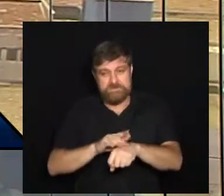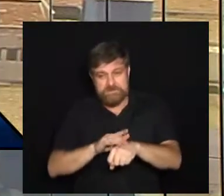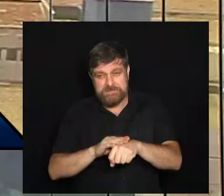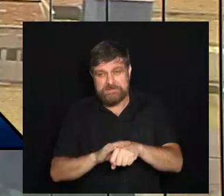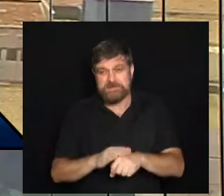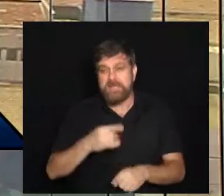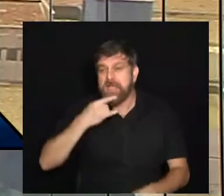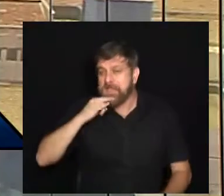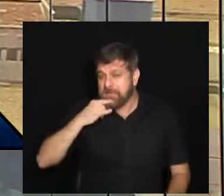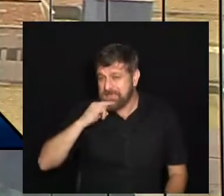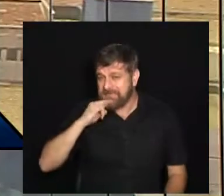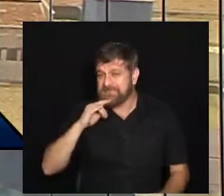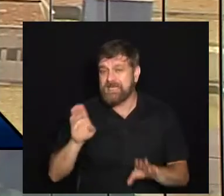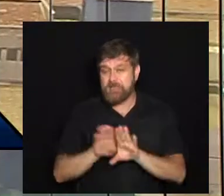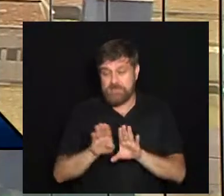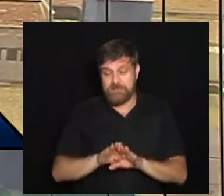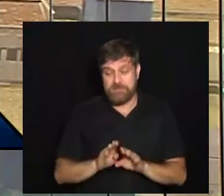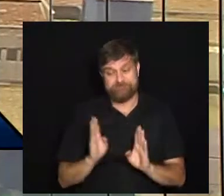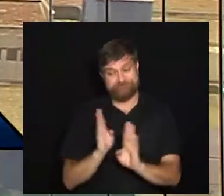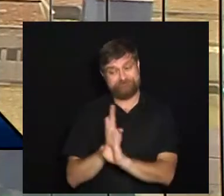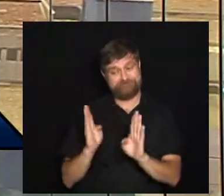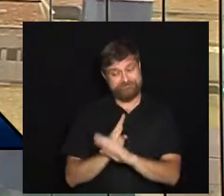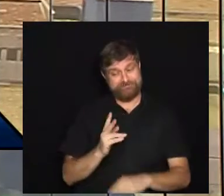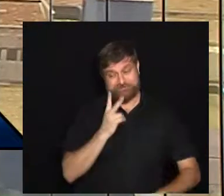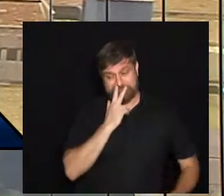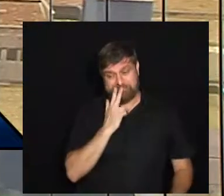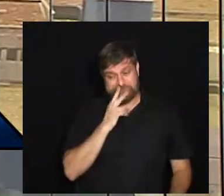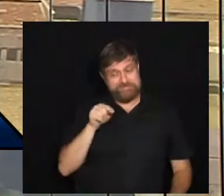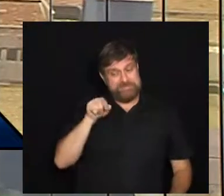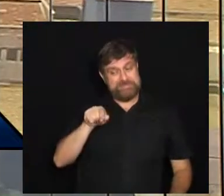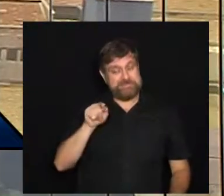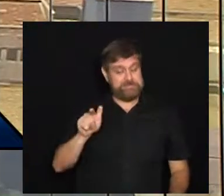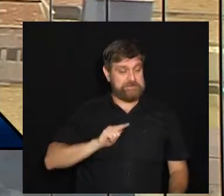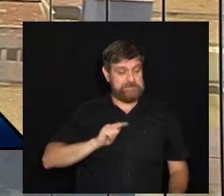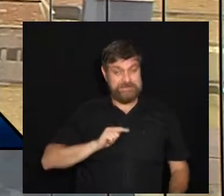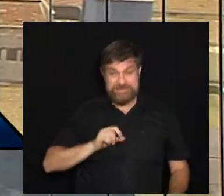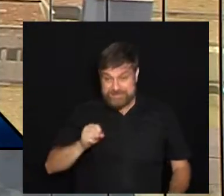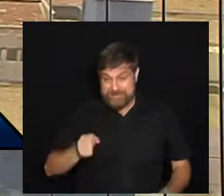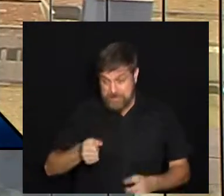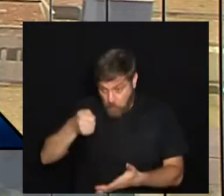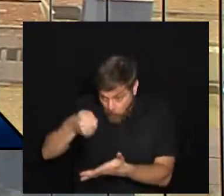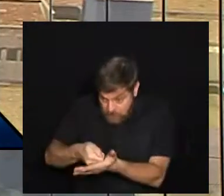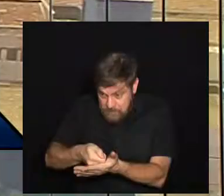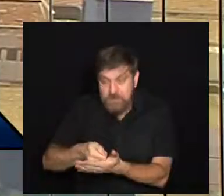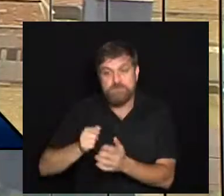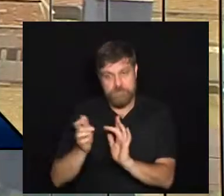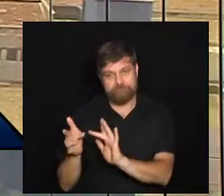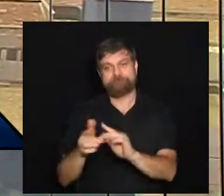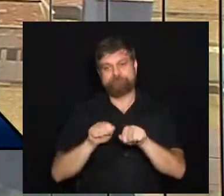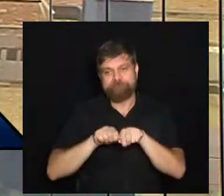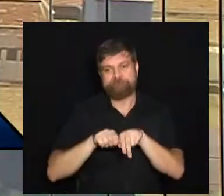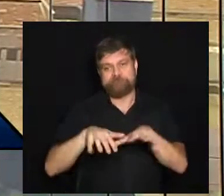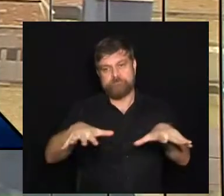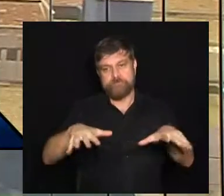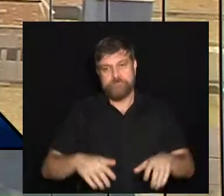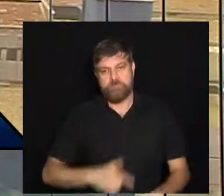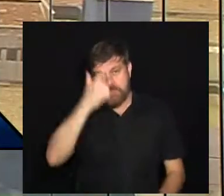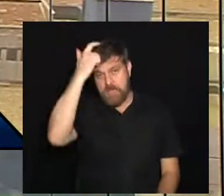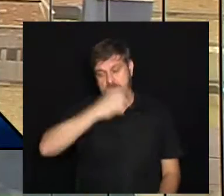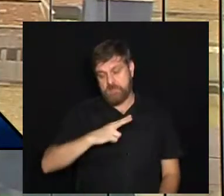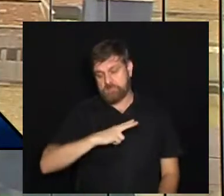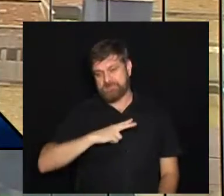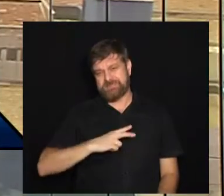campinas e piracicaba e certa que estão sob suspeita é que se for confirmada já vai caracterizar mesmo a transmissão comunitária eu